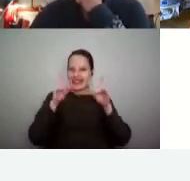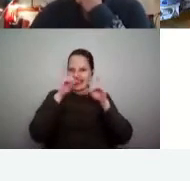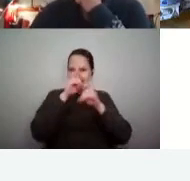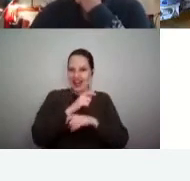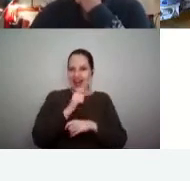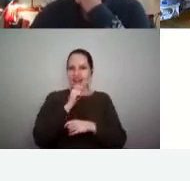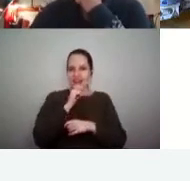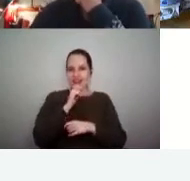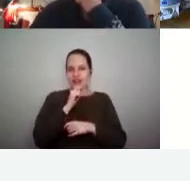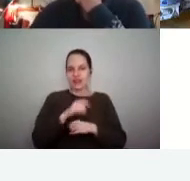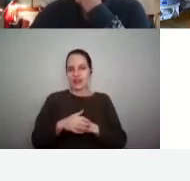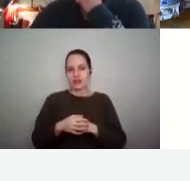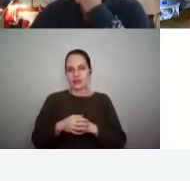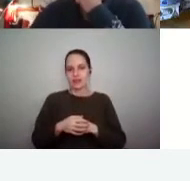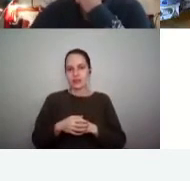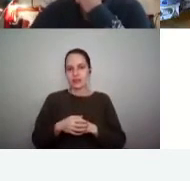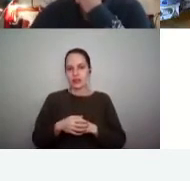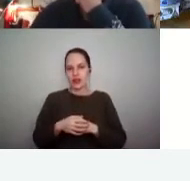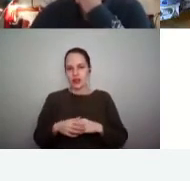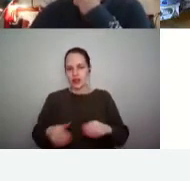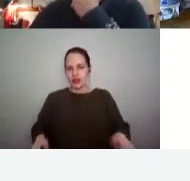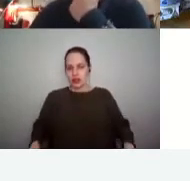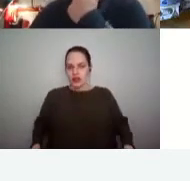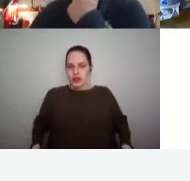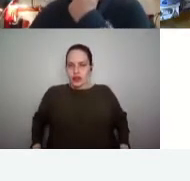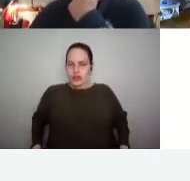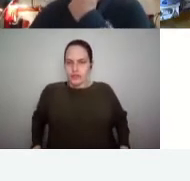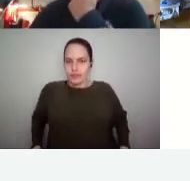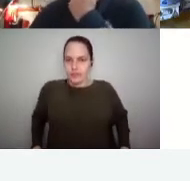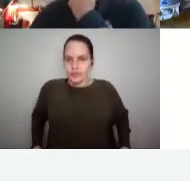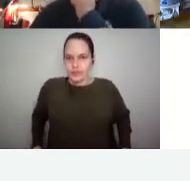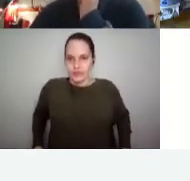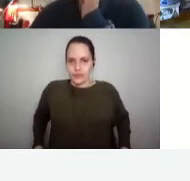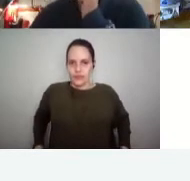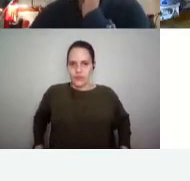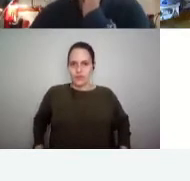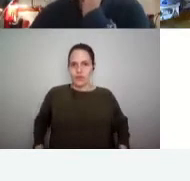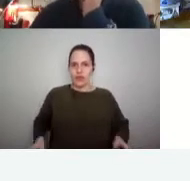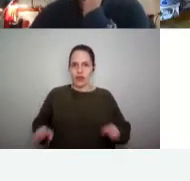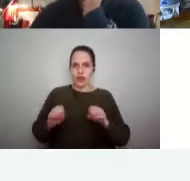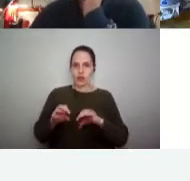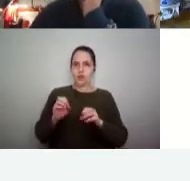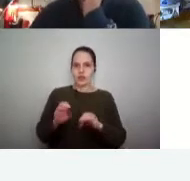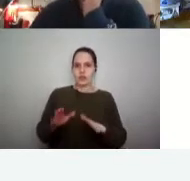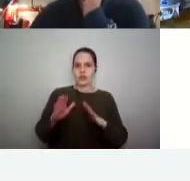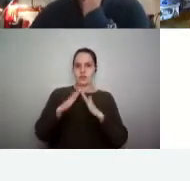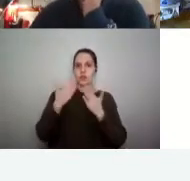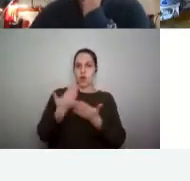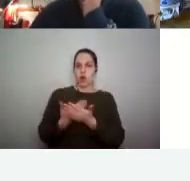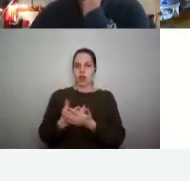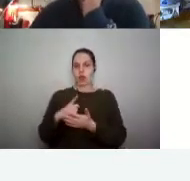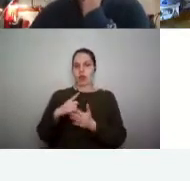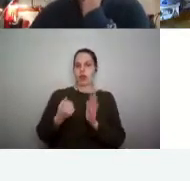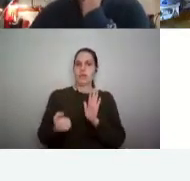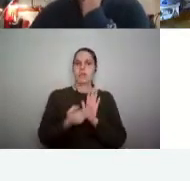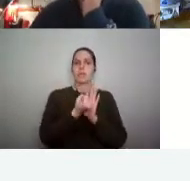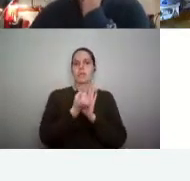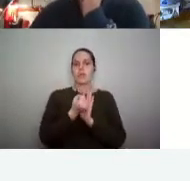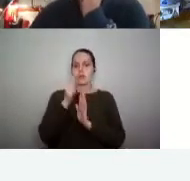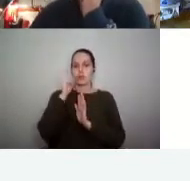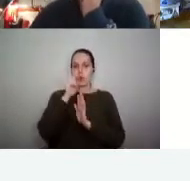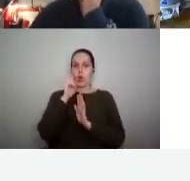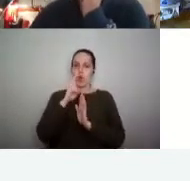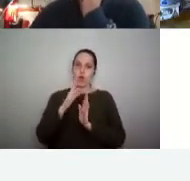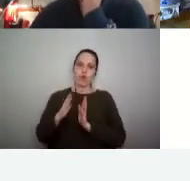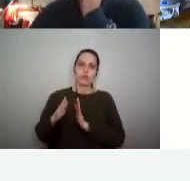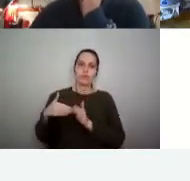Pode passar, por favor. Então, a educação escolarizada, ela tem marcas sempre históricas do processo